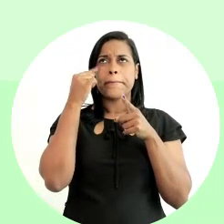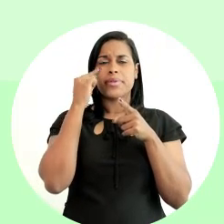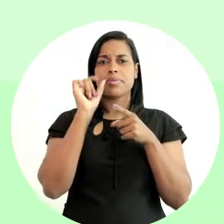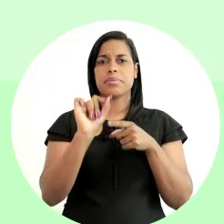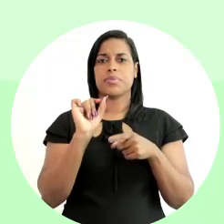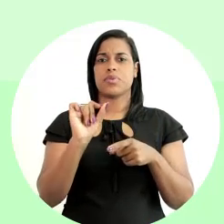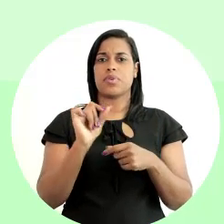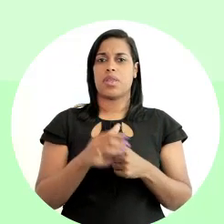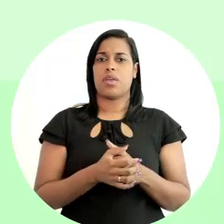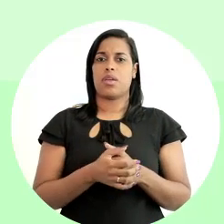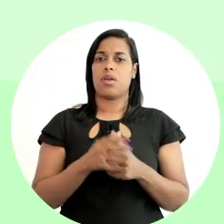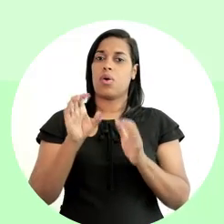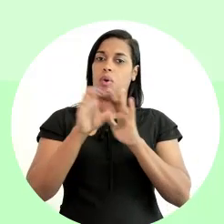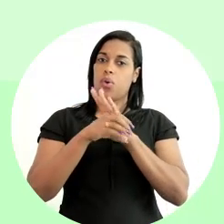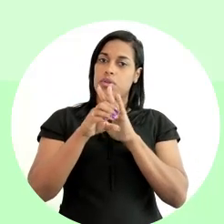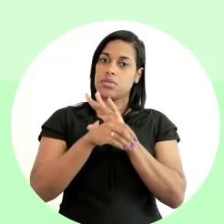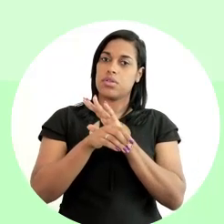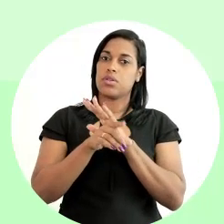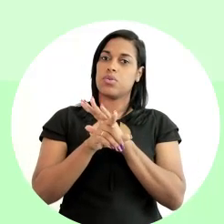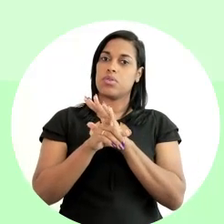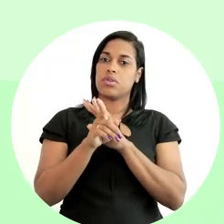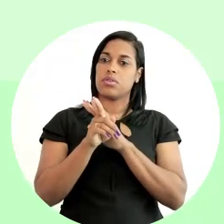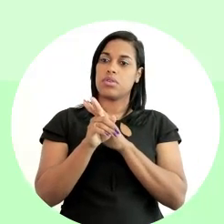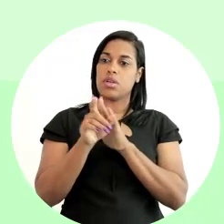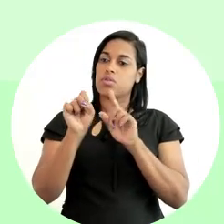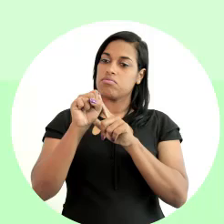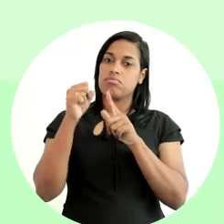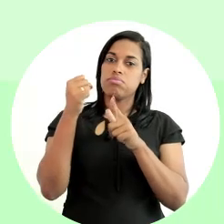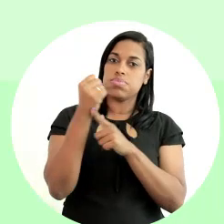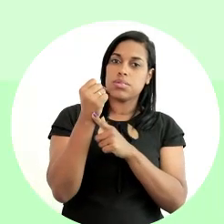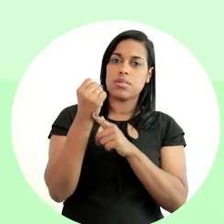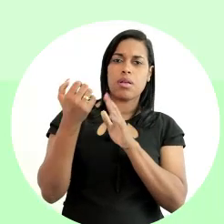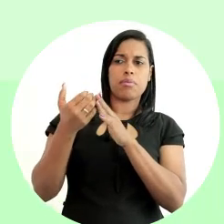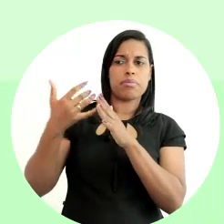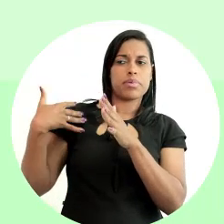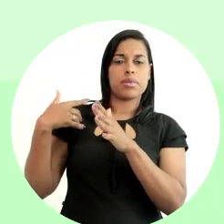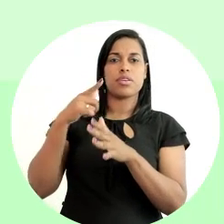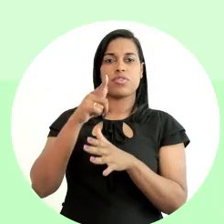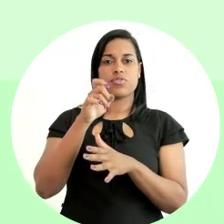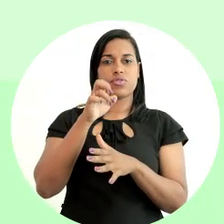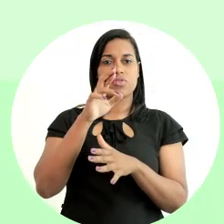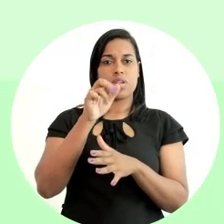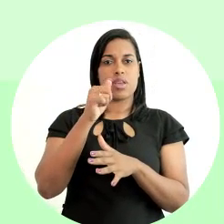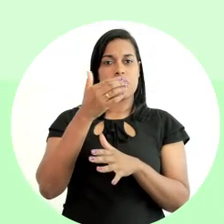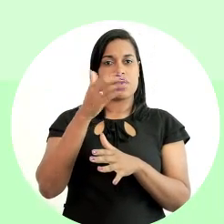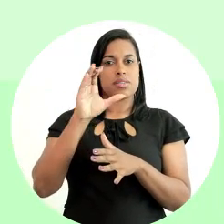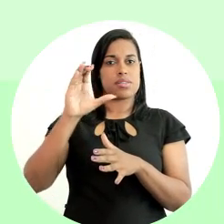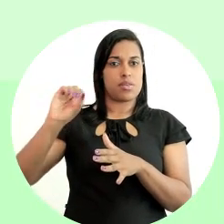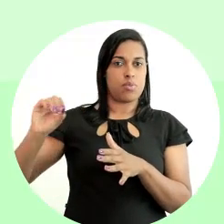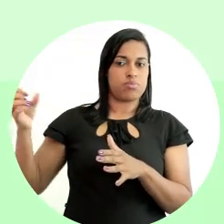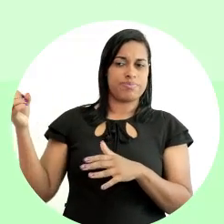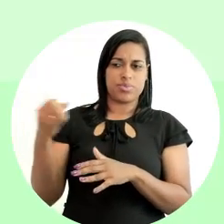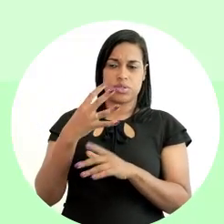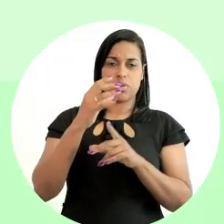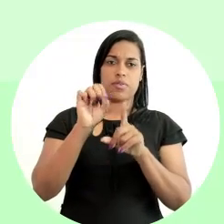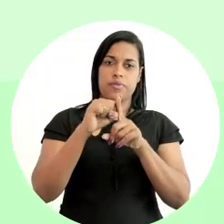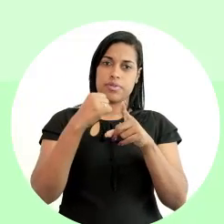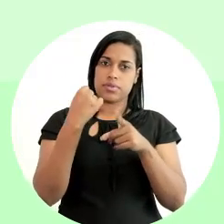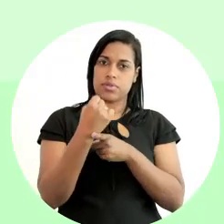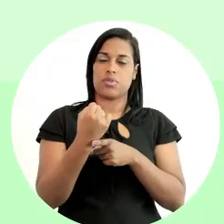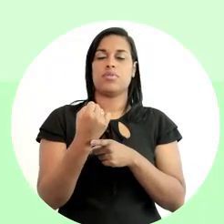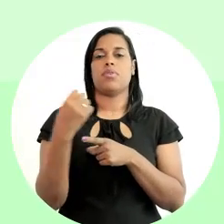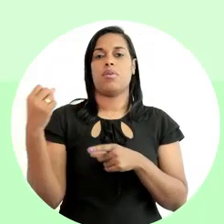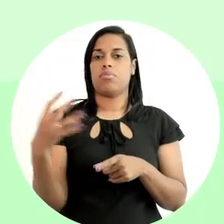pensarmos no conceito de gerações. A cada nova geração é